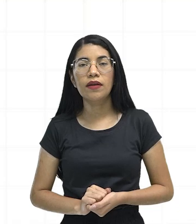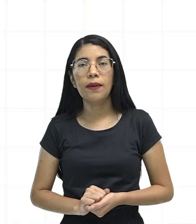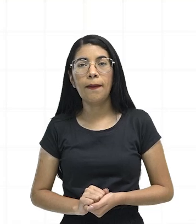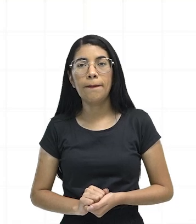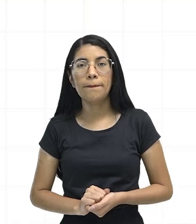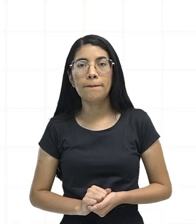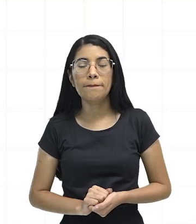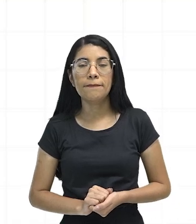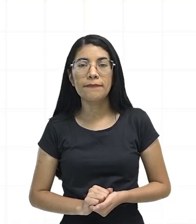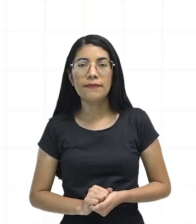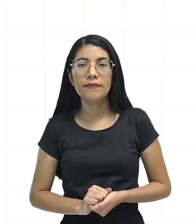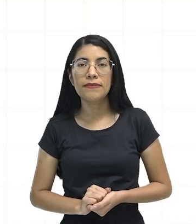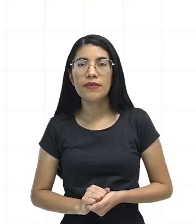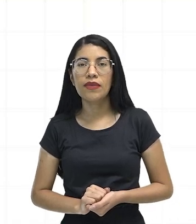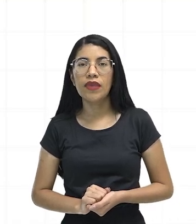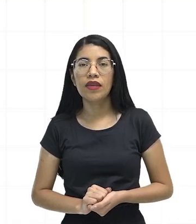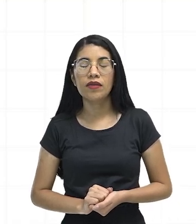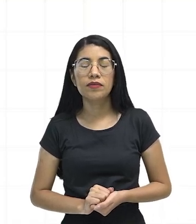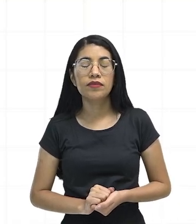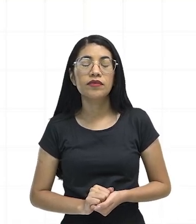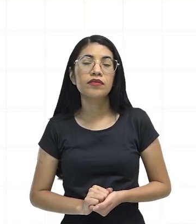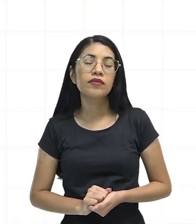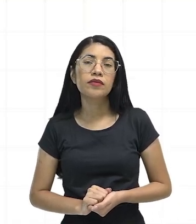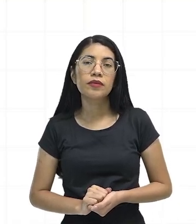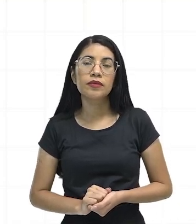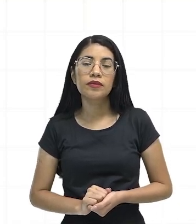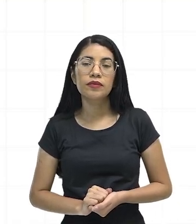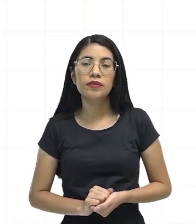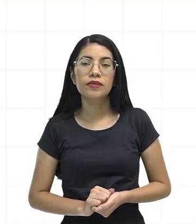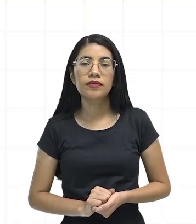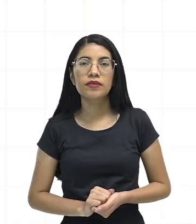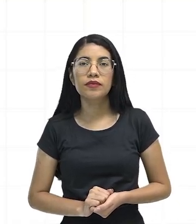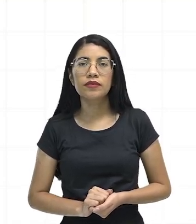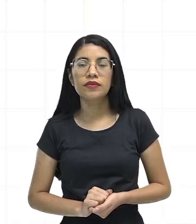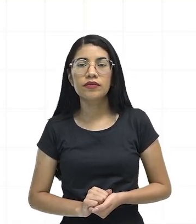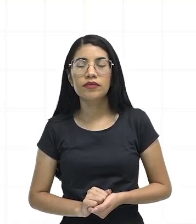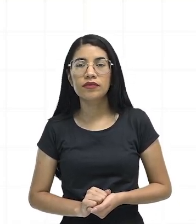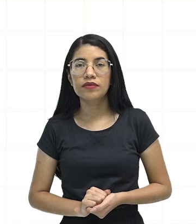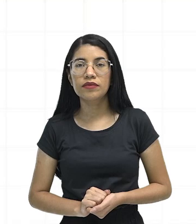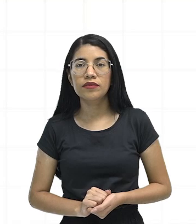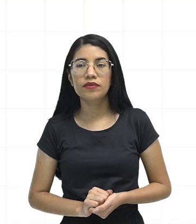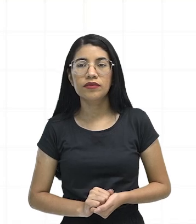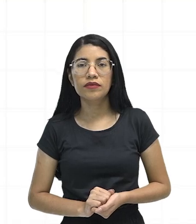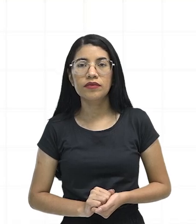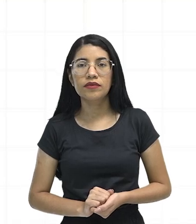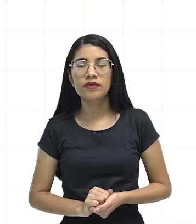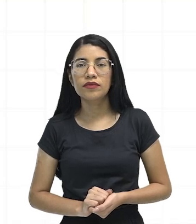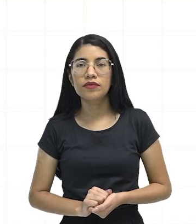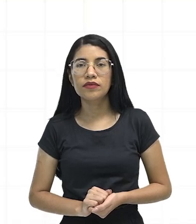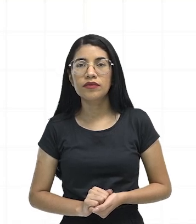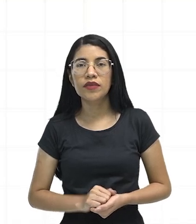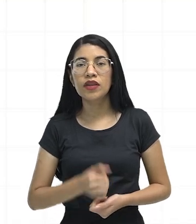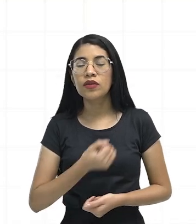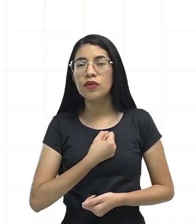O 2 apareceu 5 vezes, tá? 1, 2, 3, 4, 5. Beleza. O